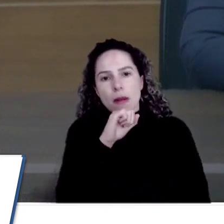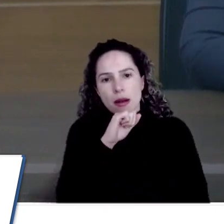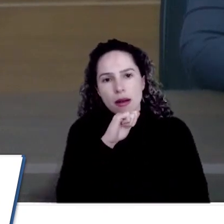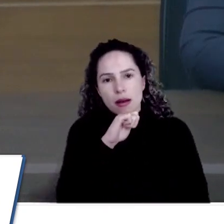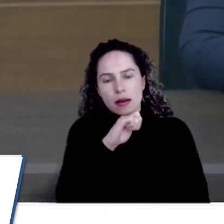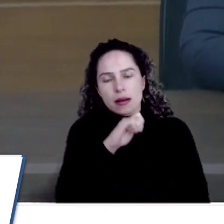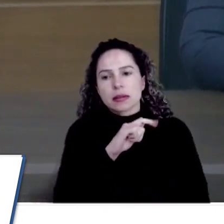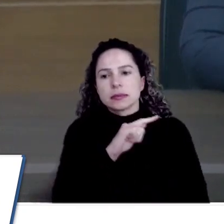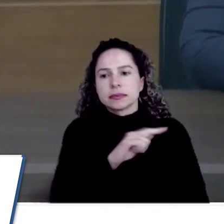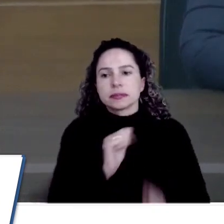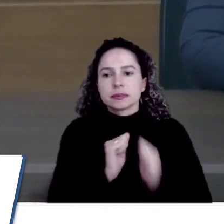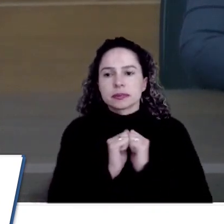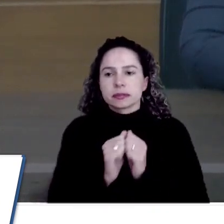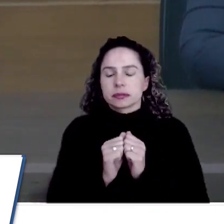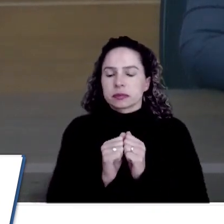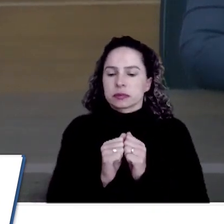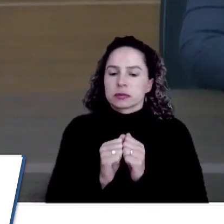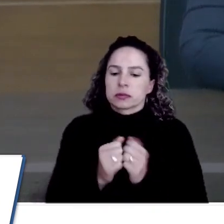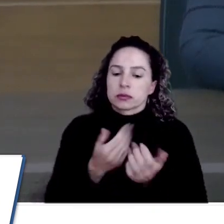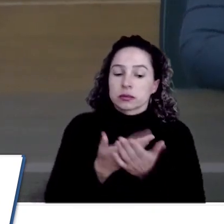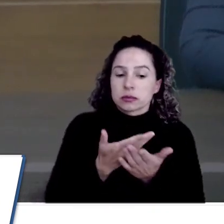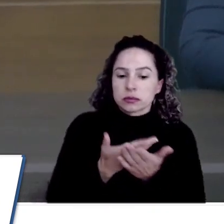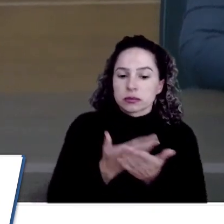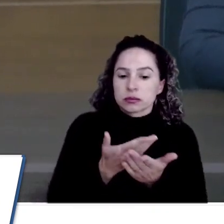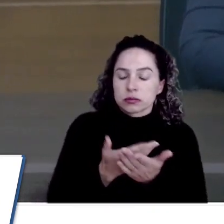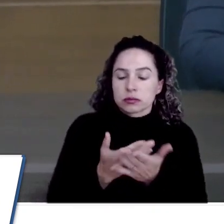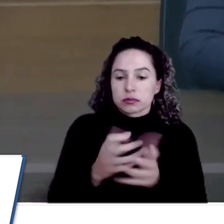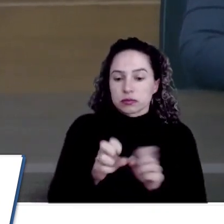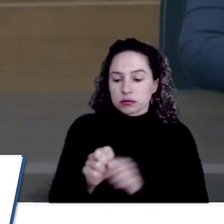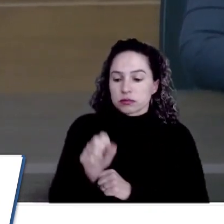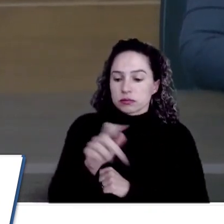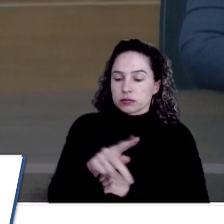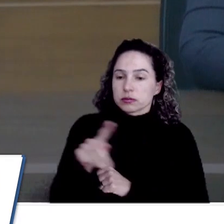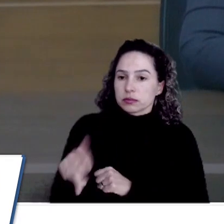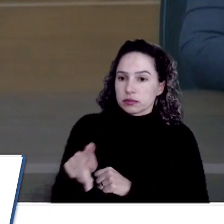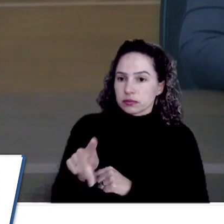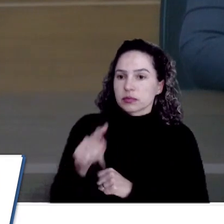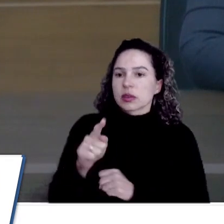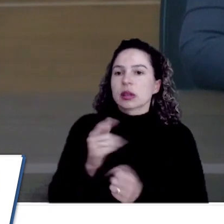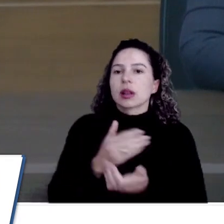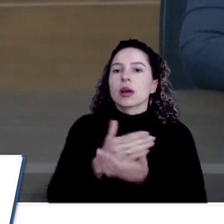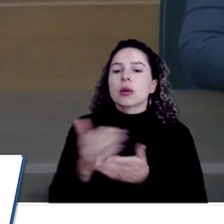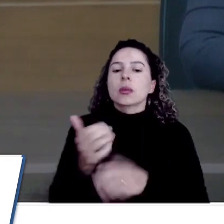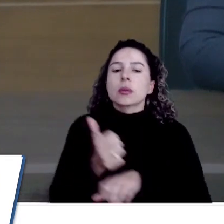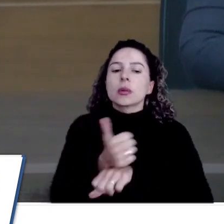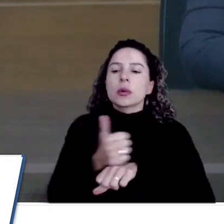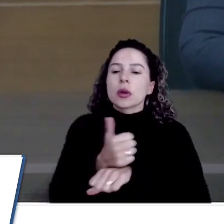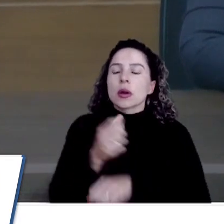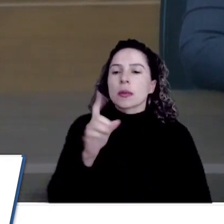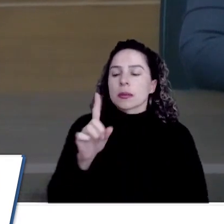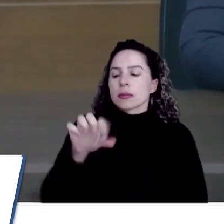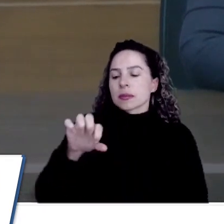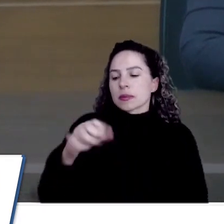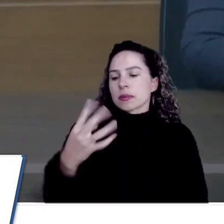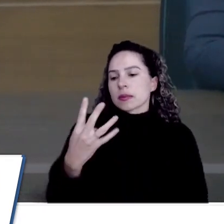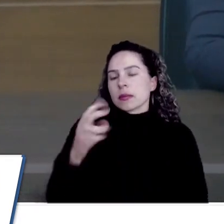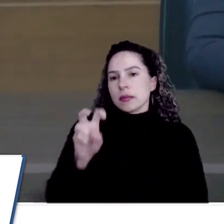sua vida acadêmica e tornou-se professora. Iniciou, inclusive, sua vida profissional em